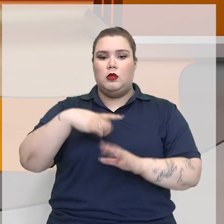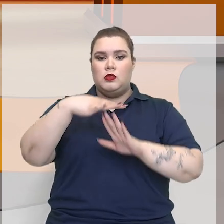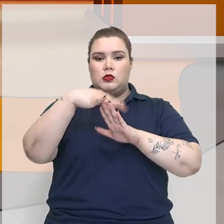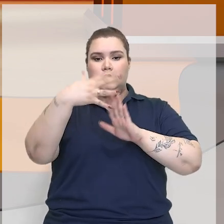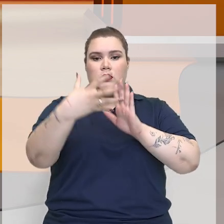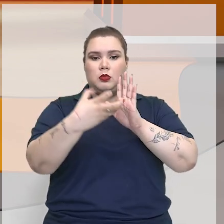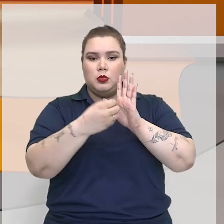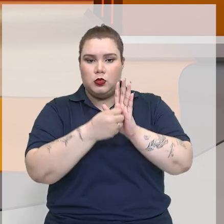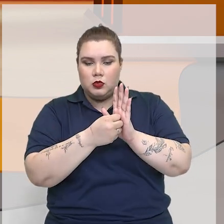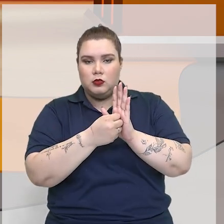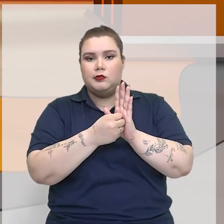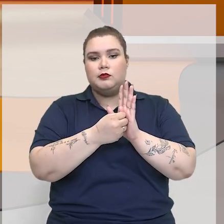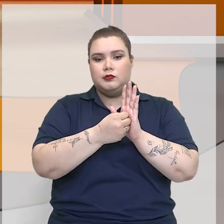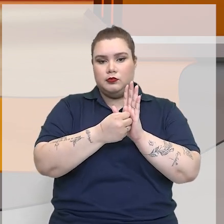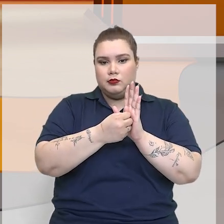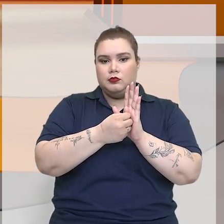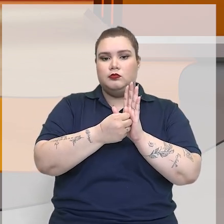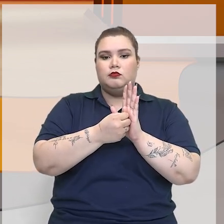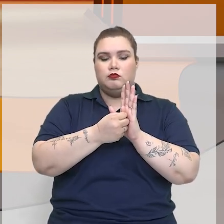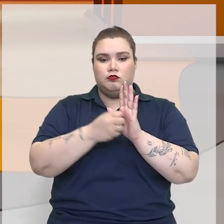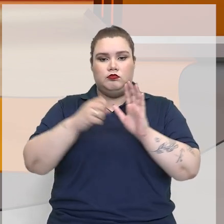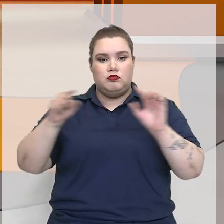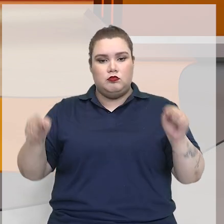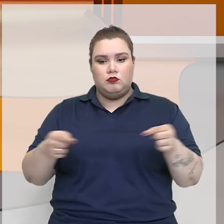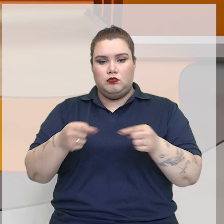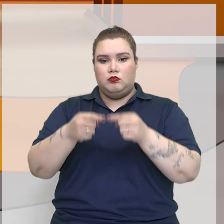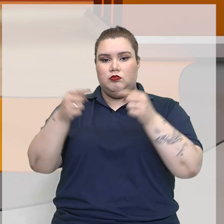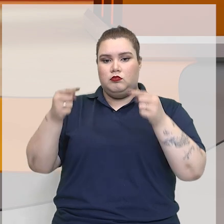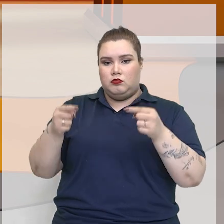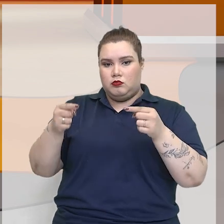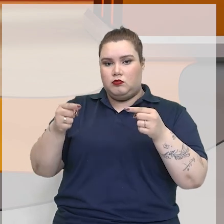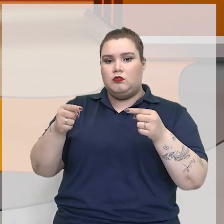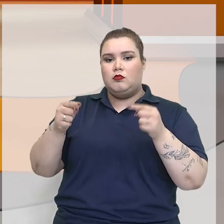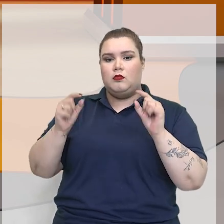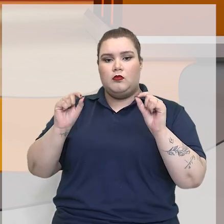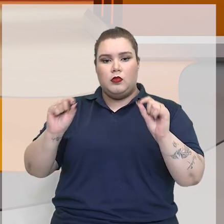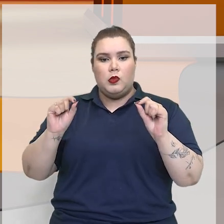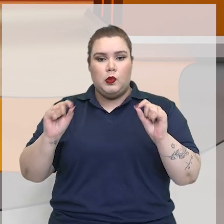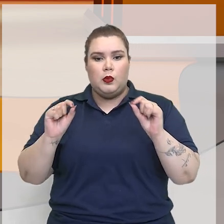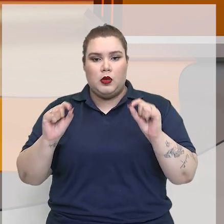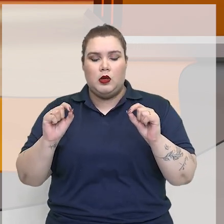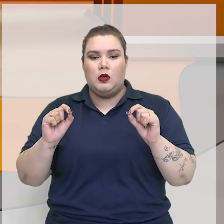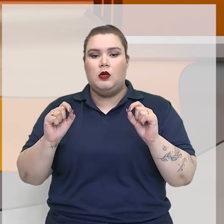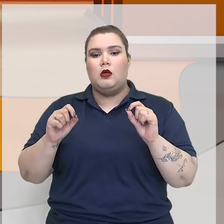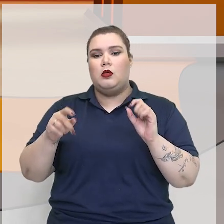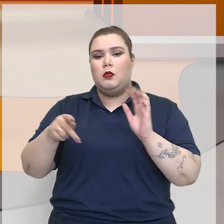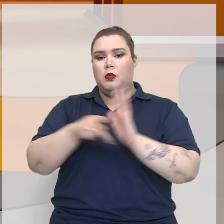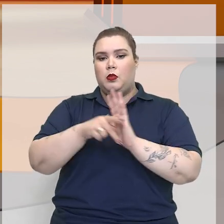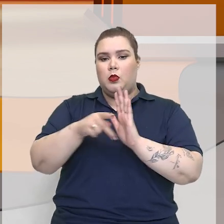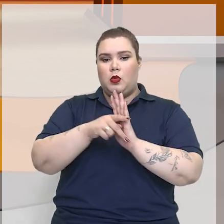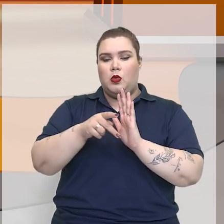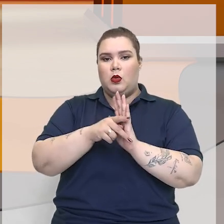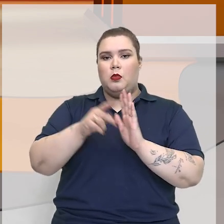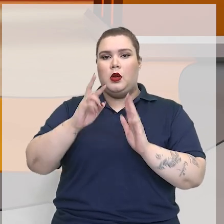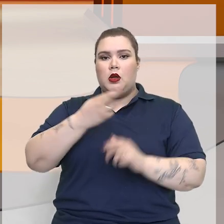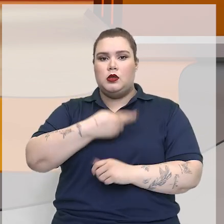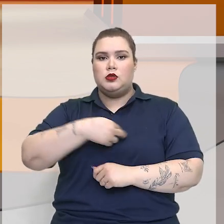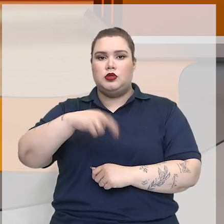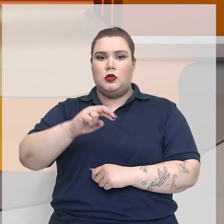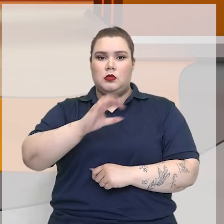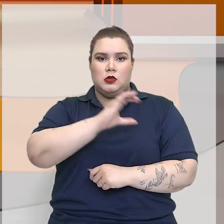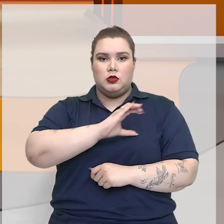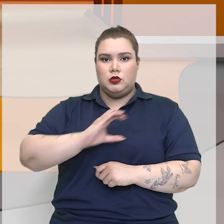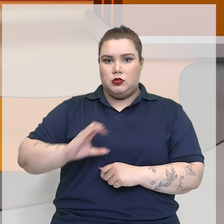a sua conexão com a figura, né, do cristianismo.